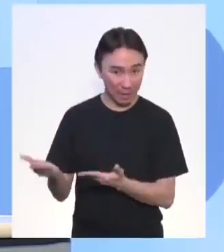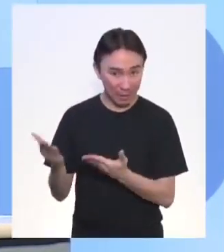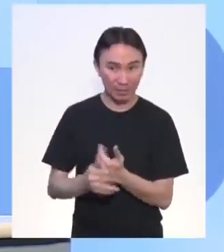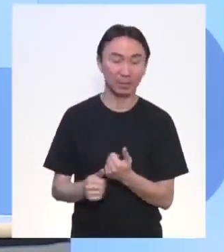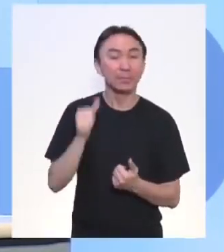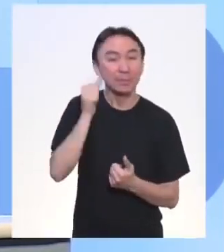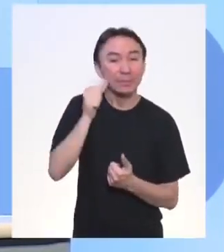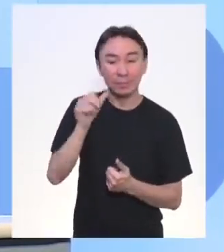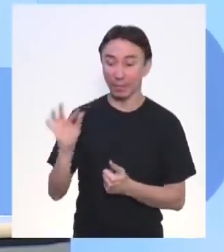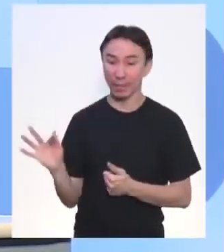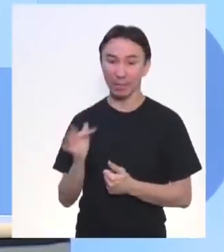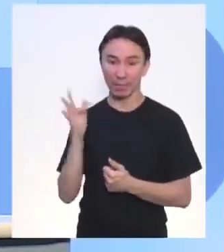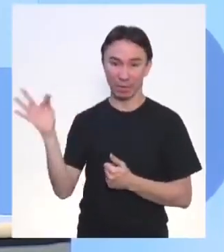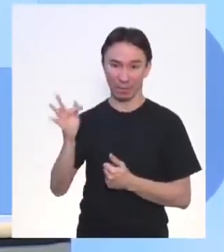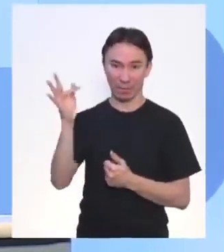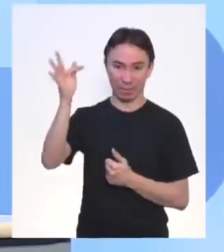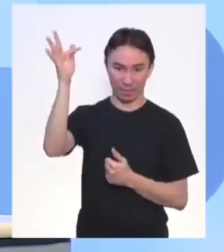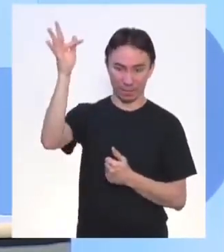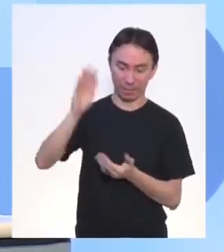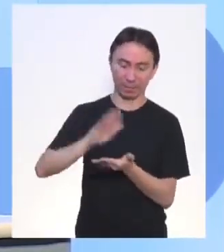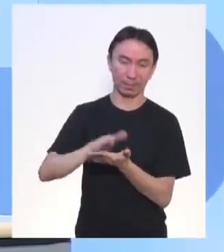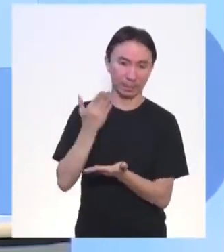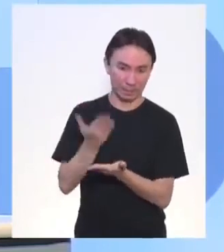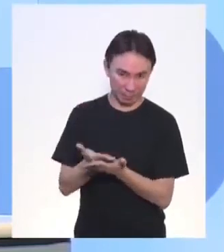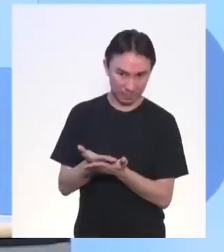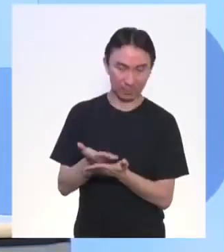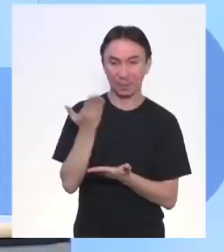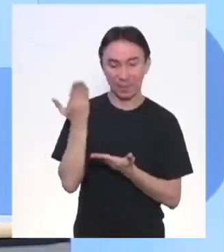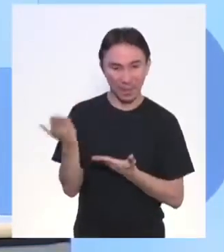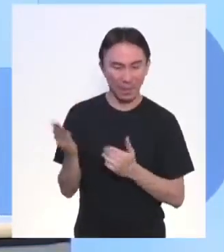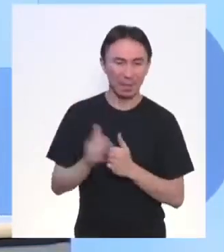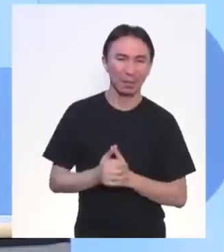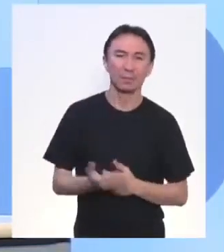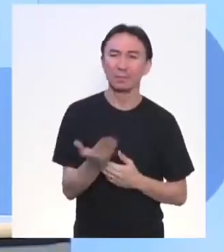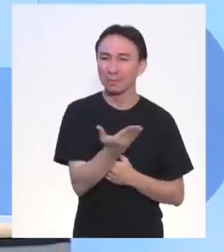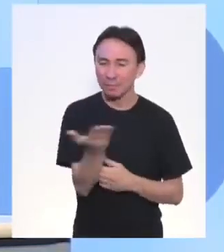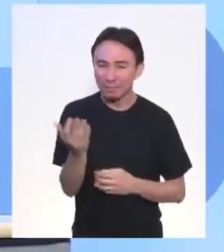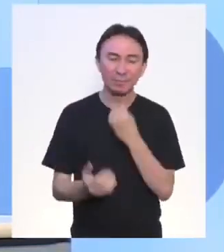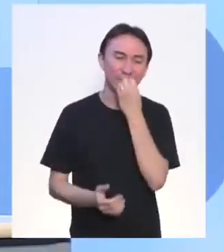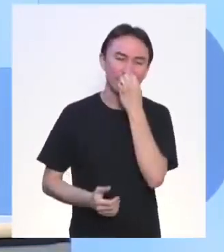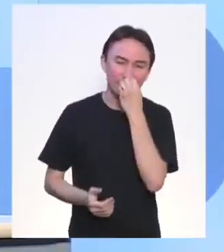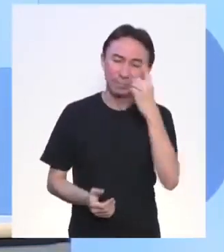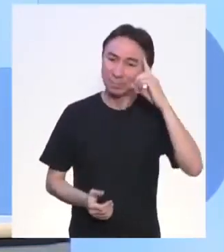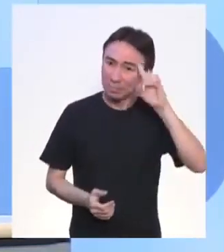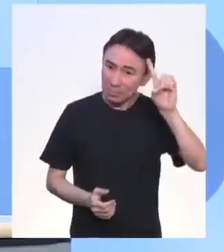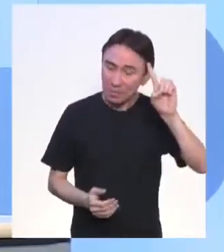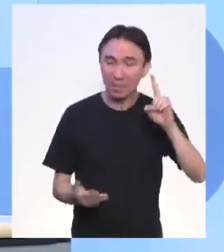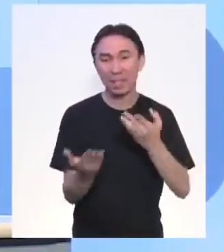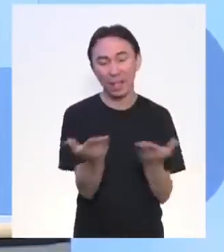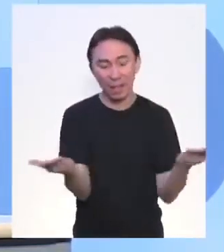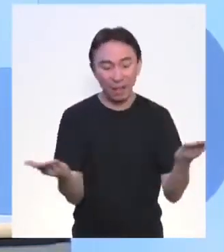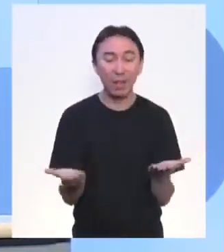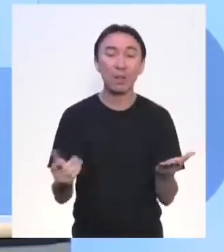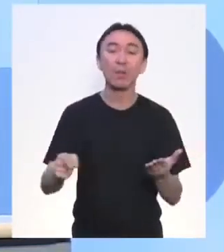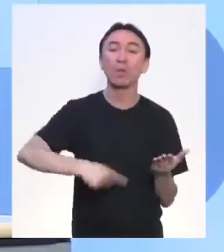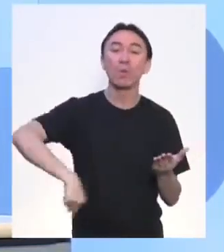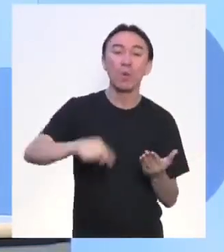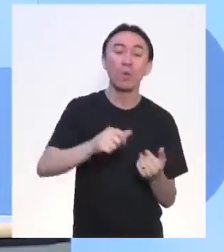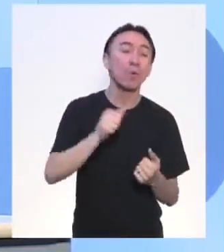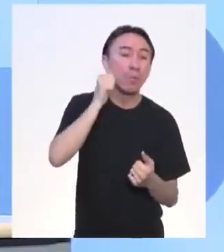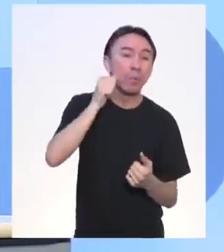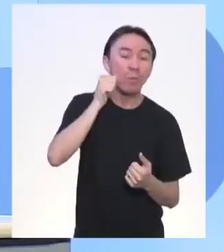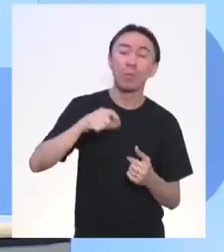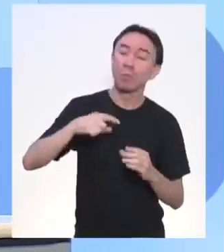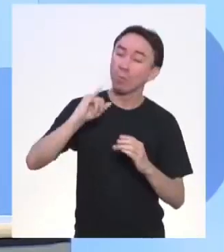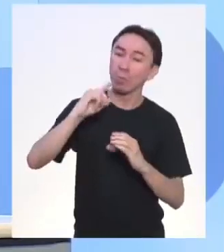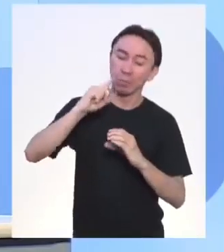tá? Com a gente. Muito bom dia a todos. Um feliz Dia Internacional para todas as mulheres que nos acompanham e para todas as